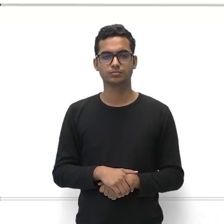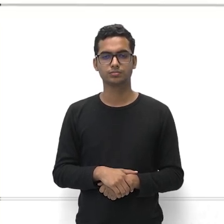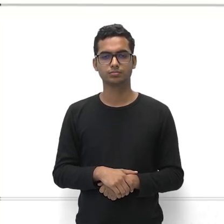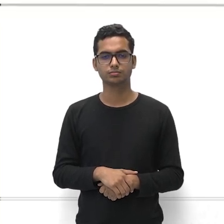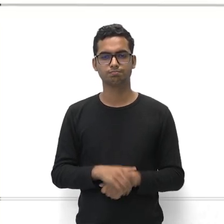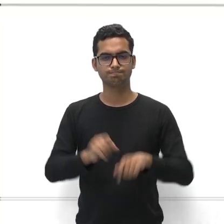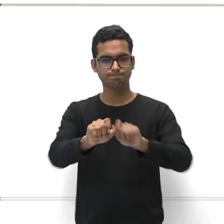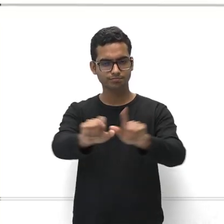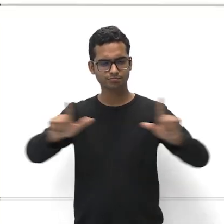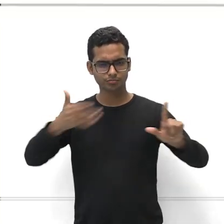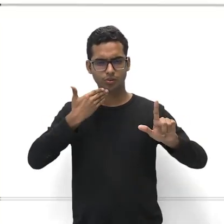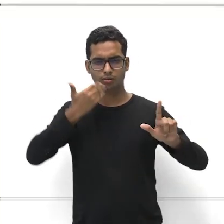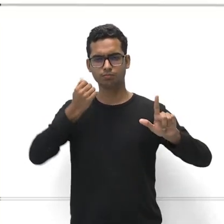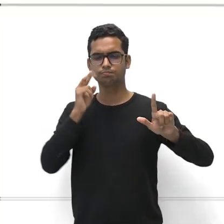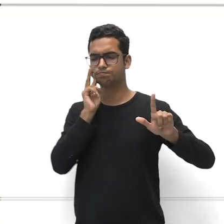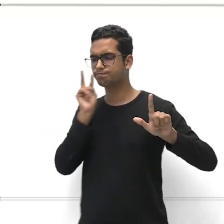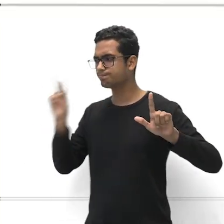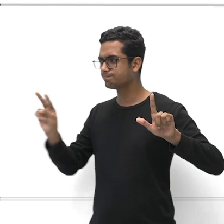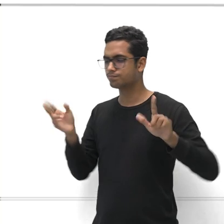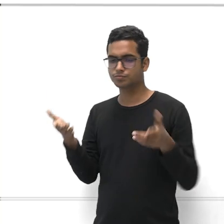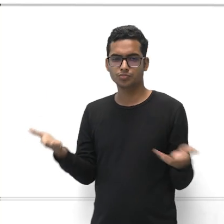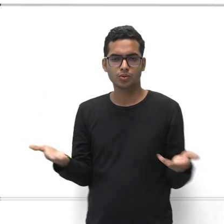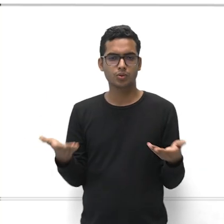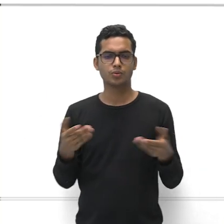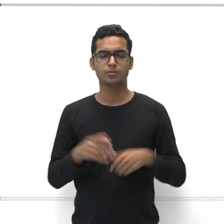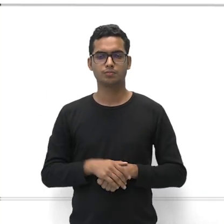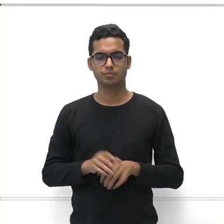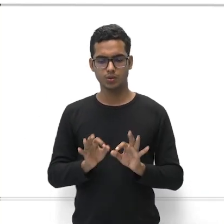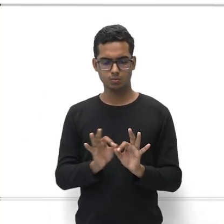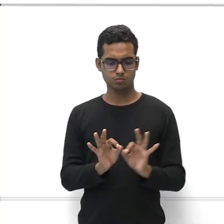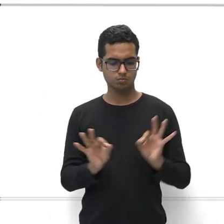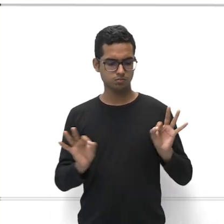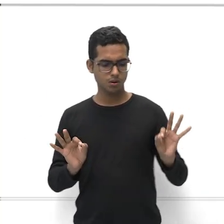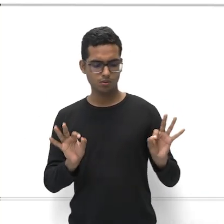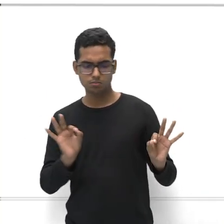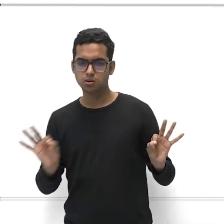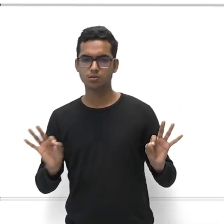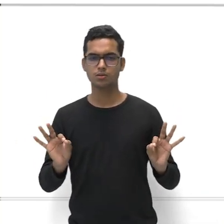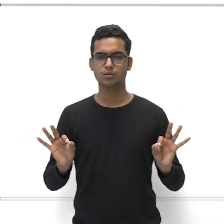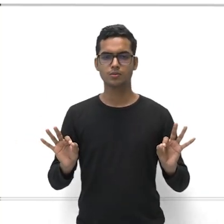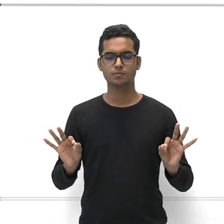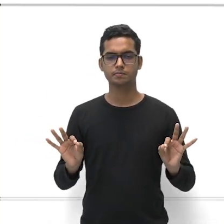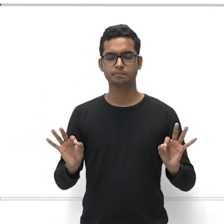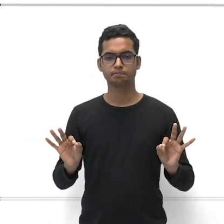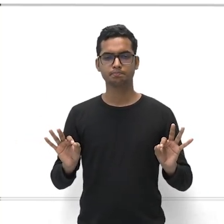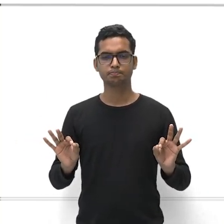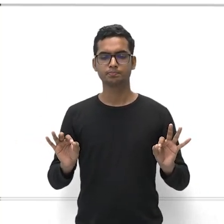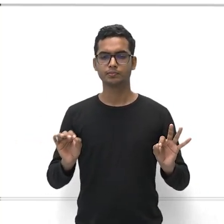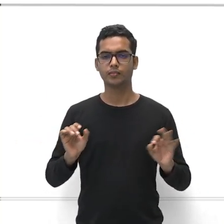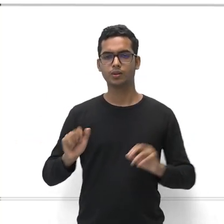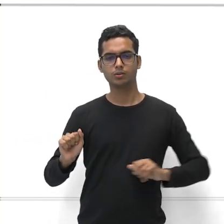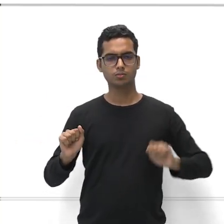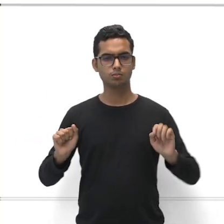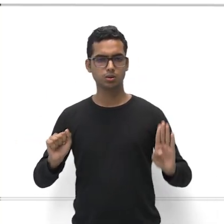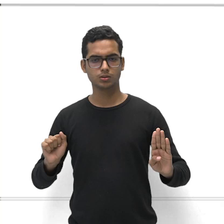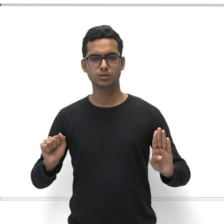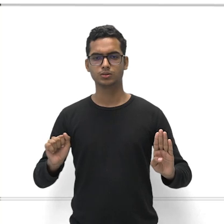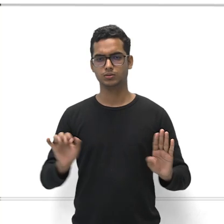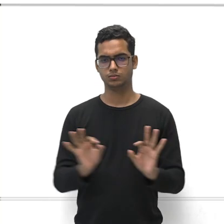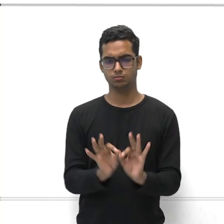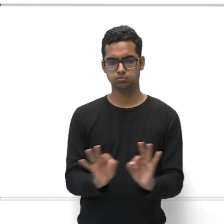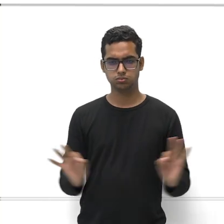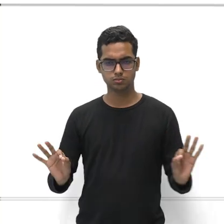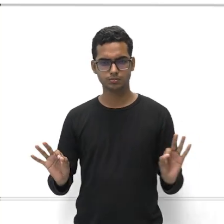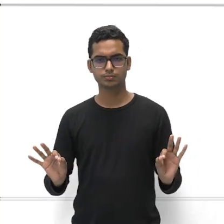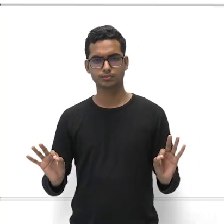Pronto. E vamos também inserir aqui a distância, né? Do ponto AB, que justamente